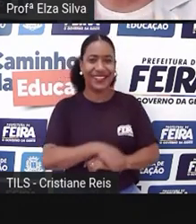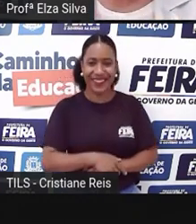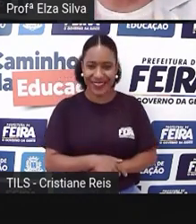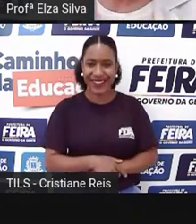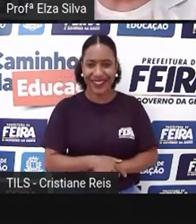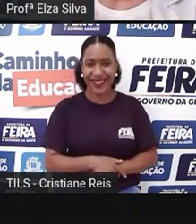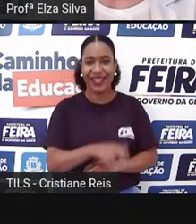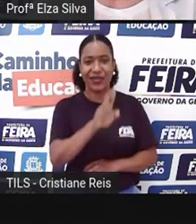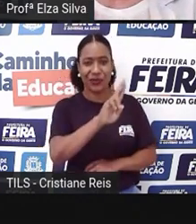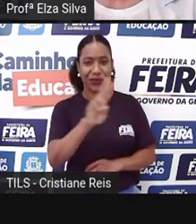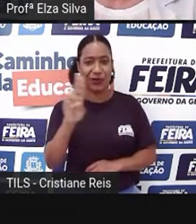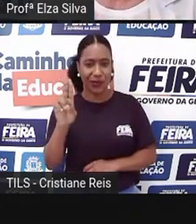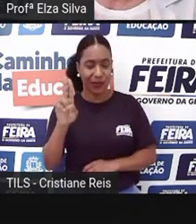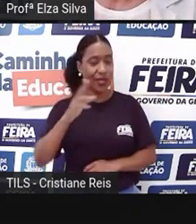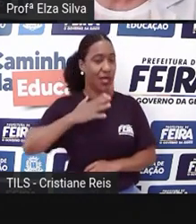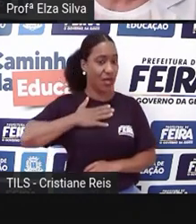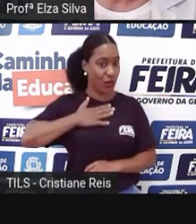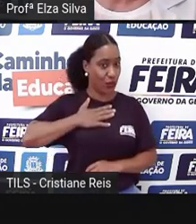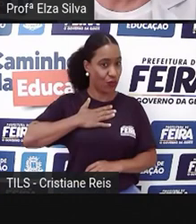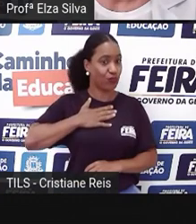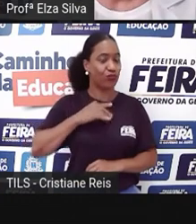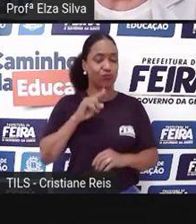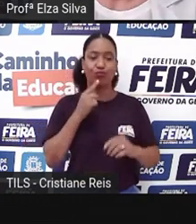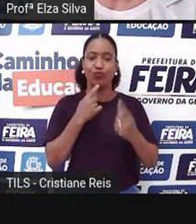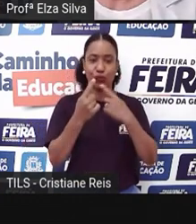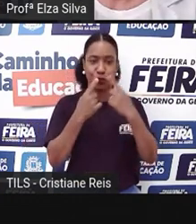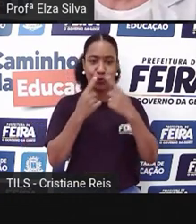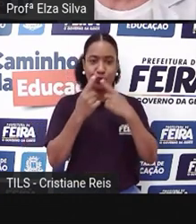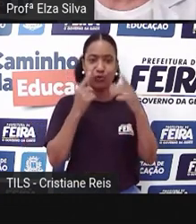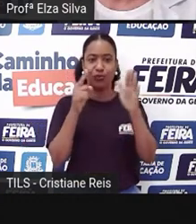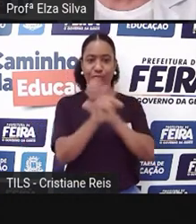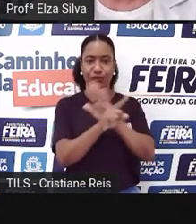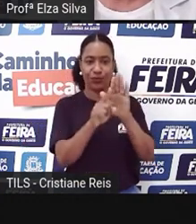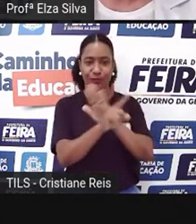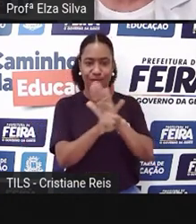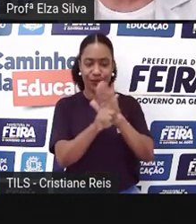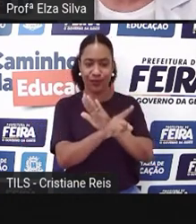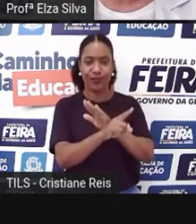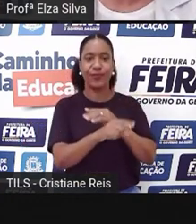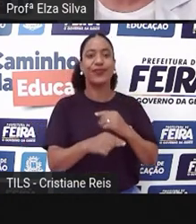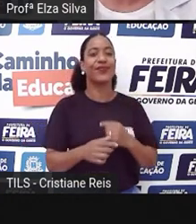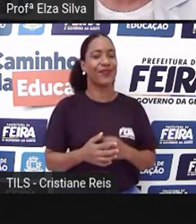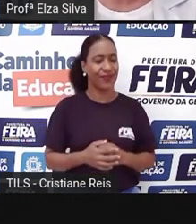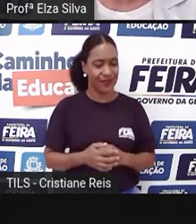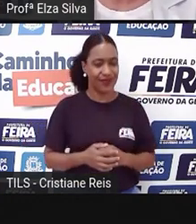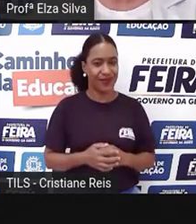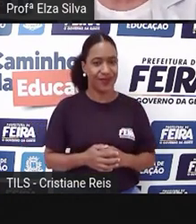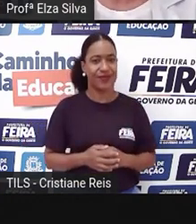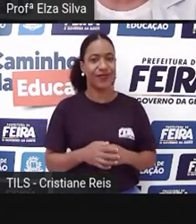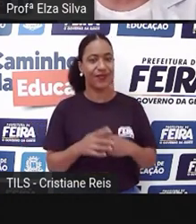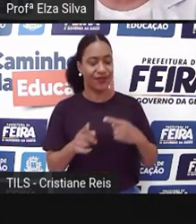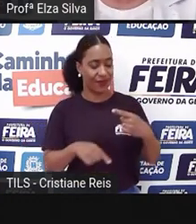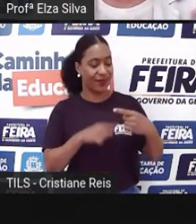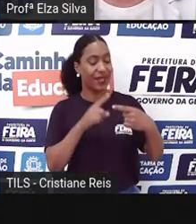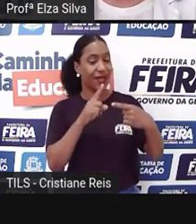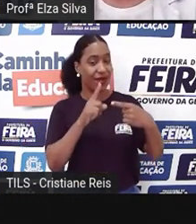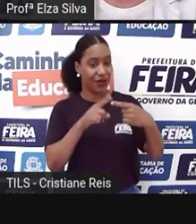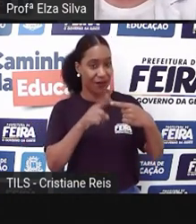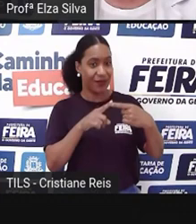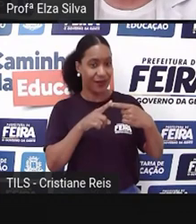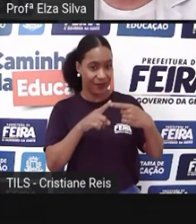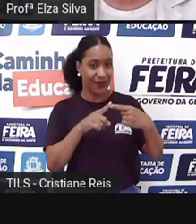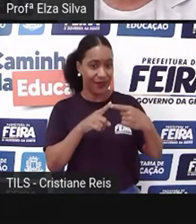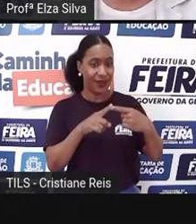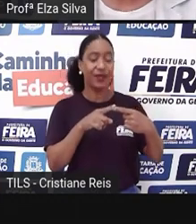nestas linhas. E nesta coluna, você vai colocar o classmate's name, ou seja, o nome do colega que